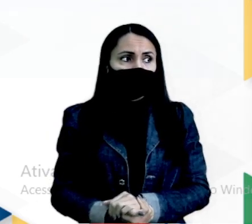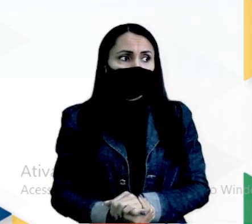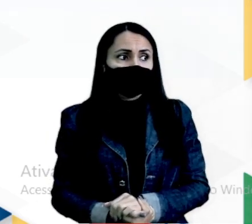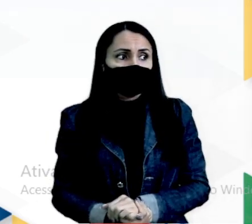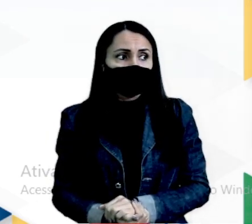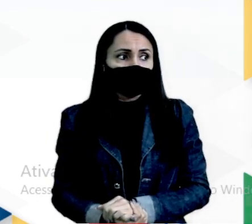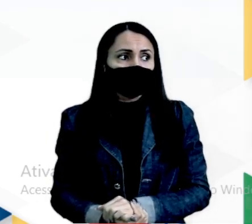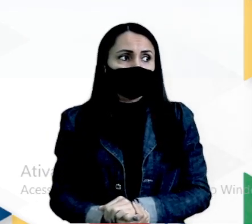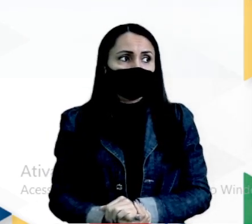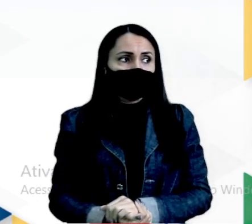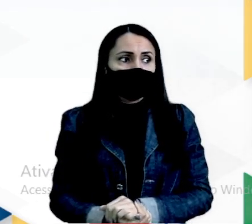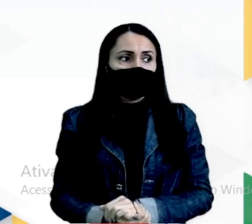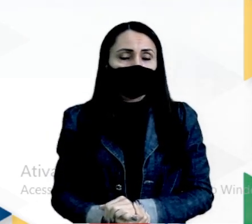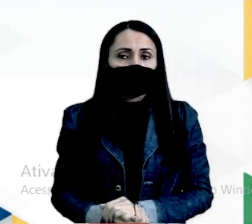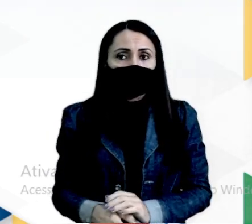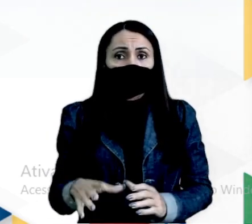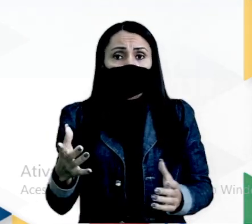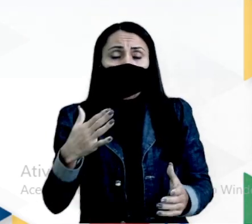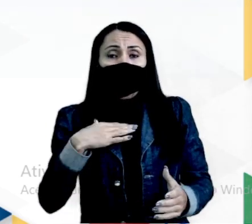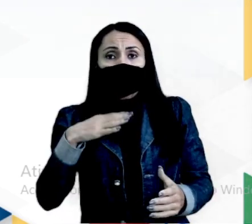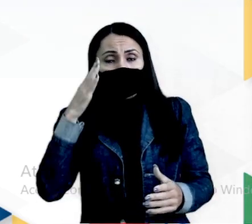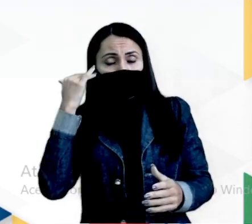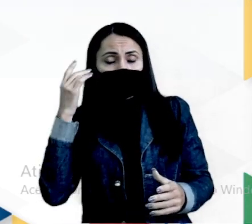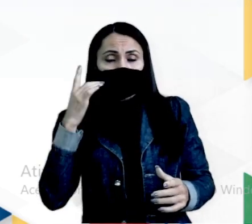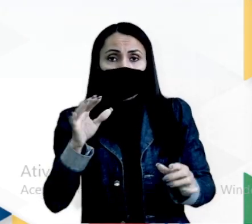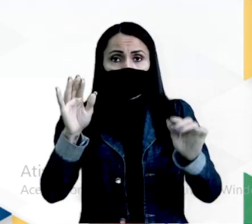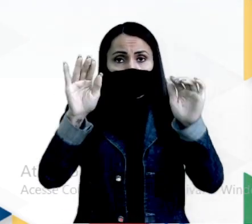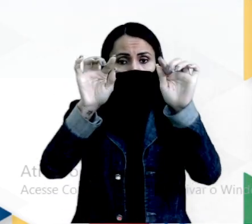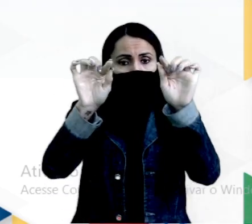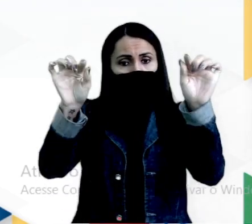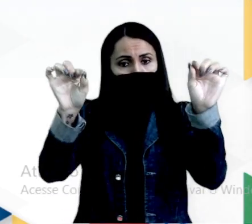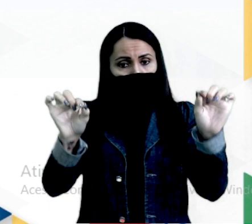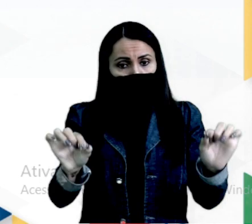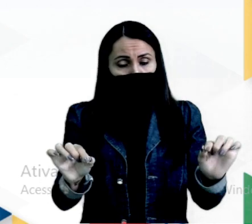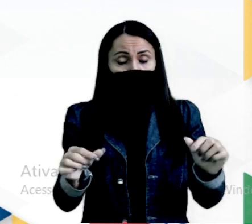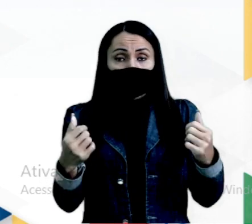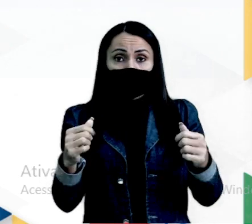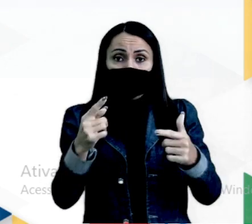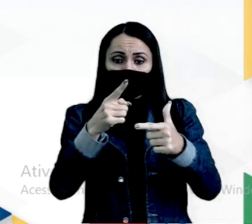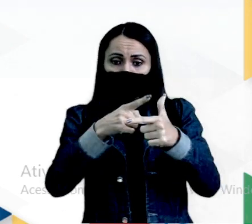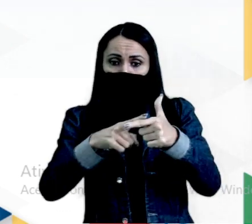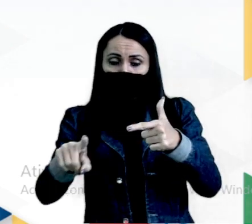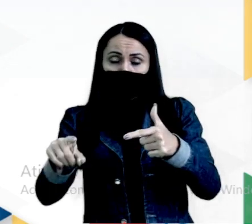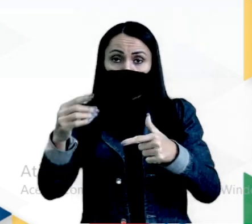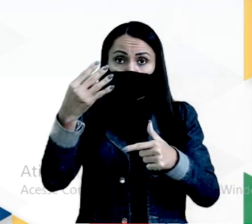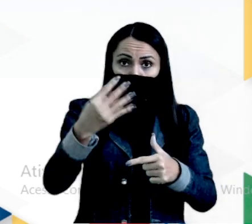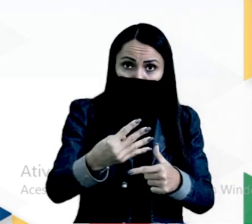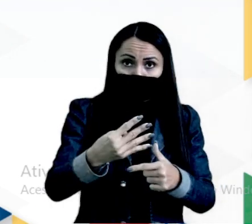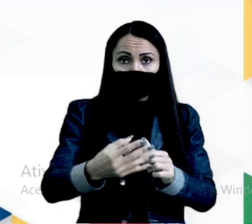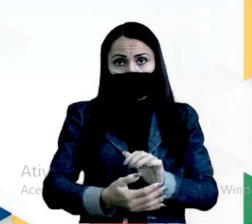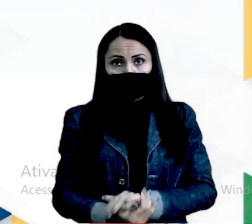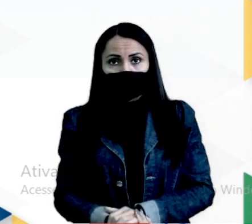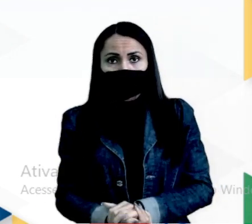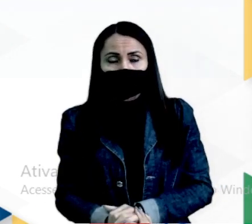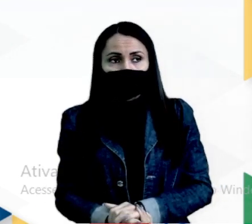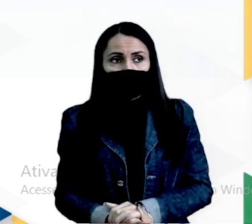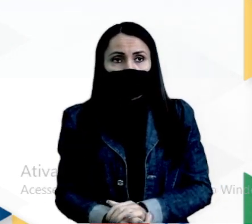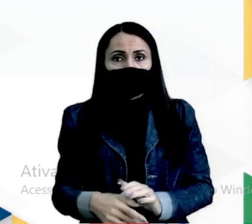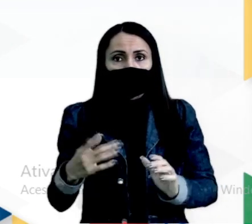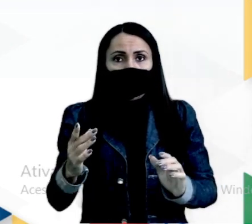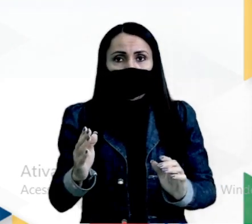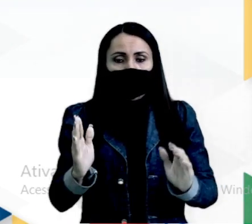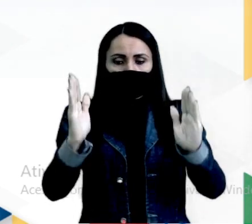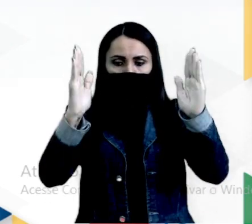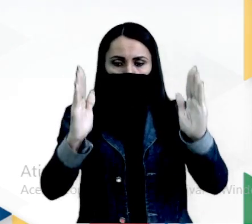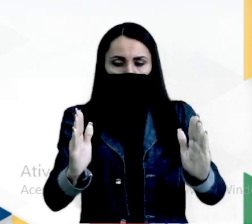é 14,4, para eu saber o lado desse cara, eu tenho que dividir ele por 4, porque eu vou ter 4 vezes